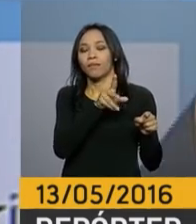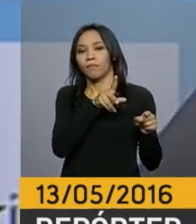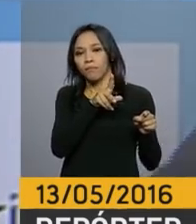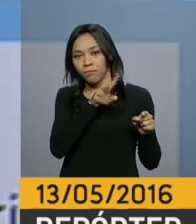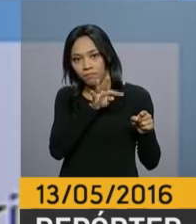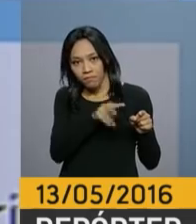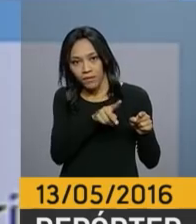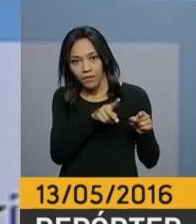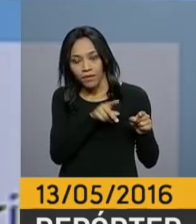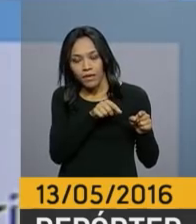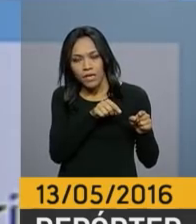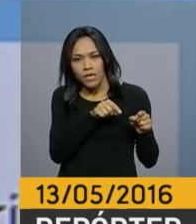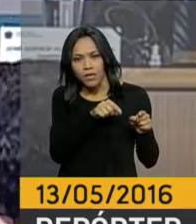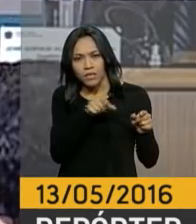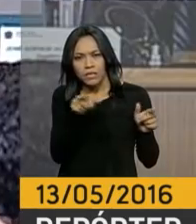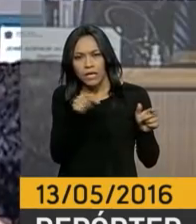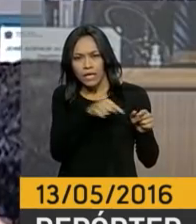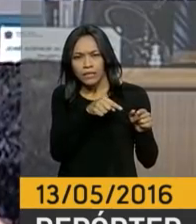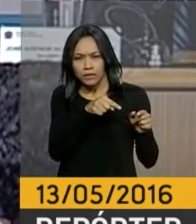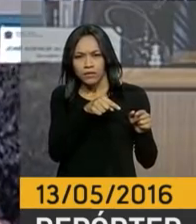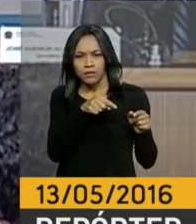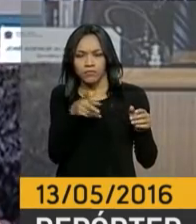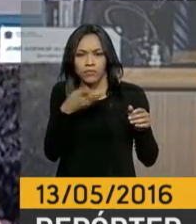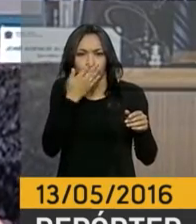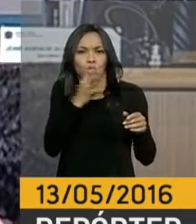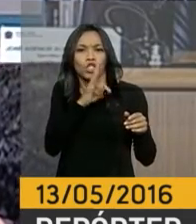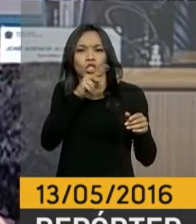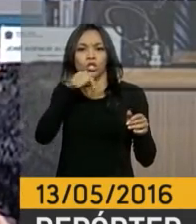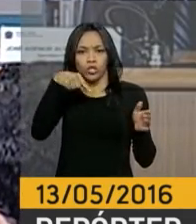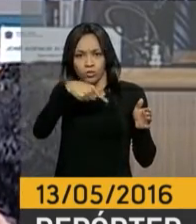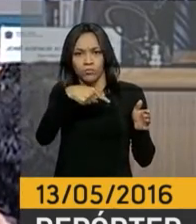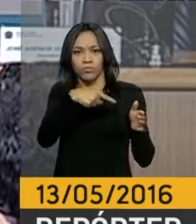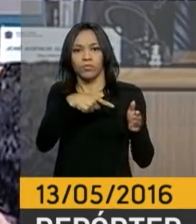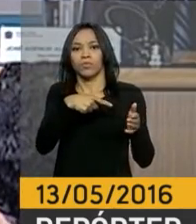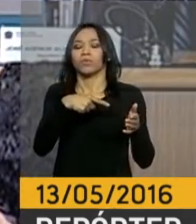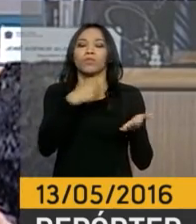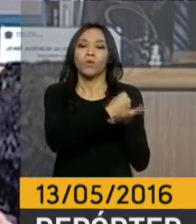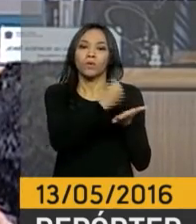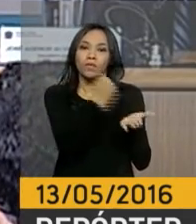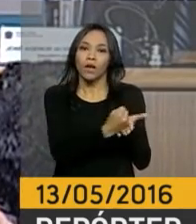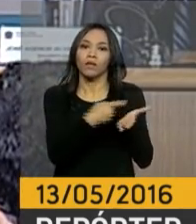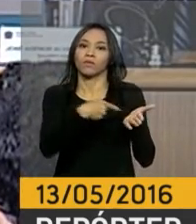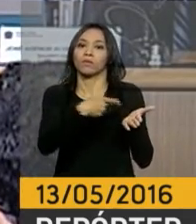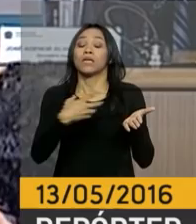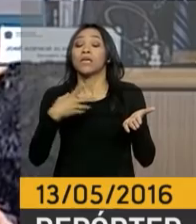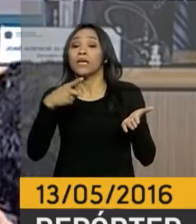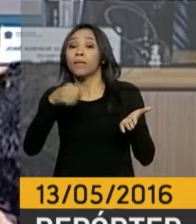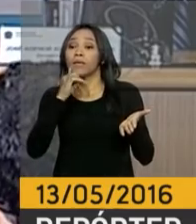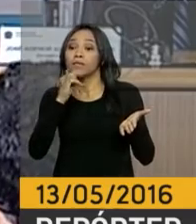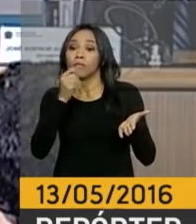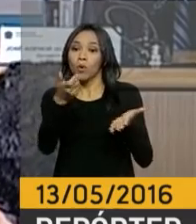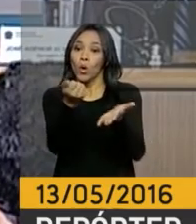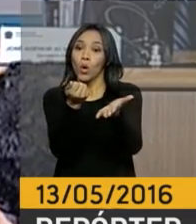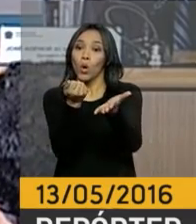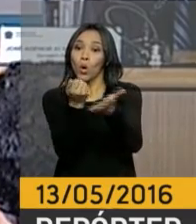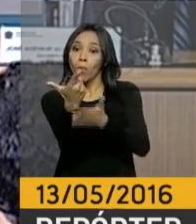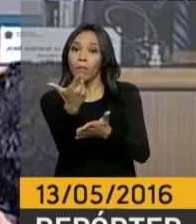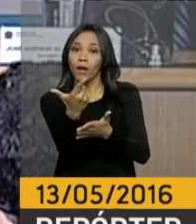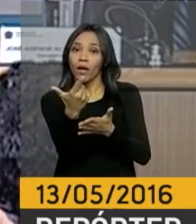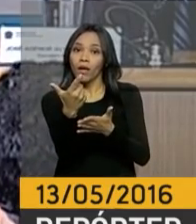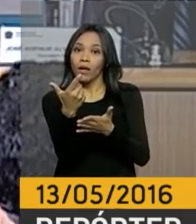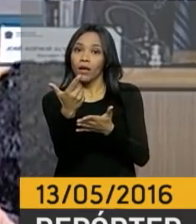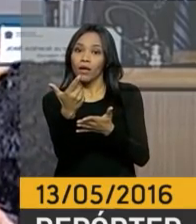vantagem para a o para nós brasileiros que é comprar aquele produto que está sobre patente mais